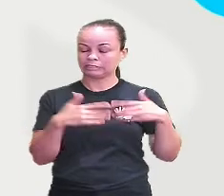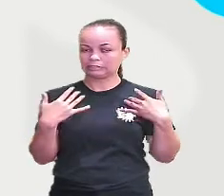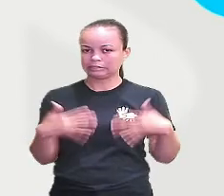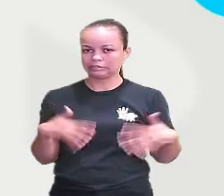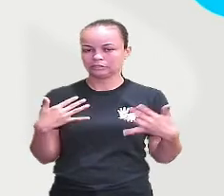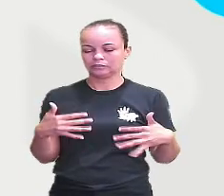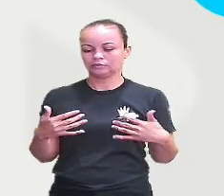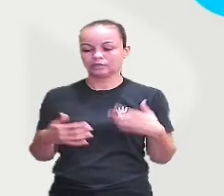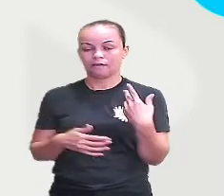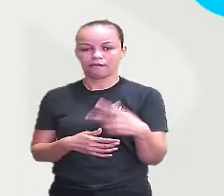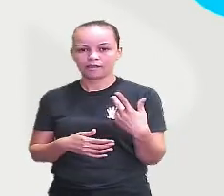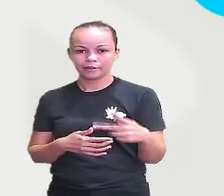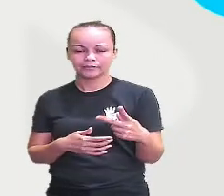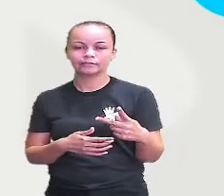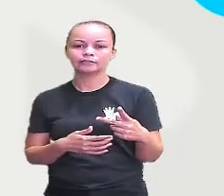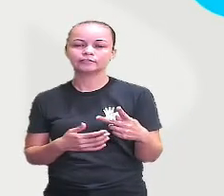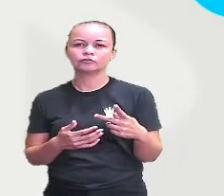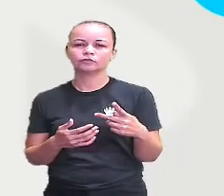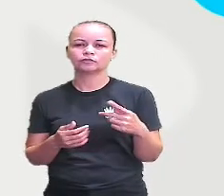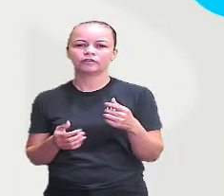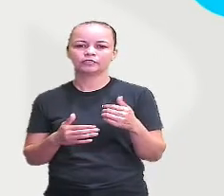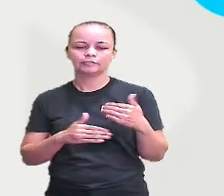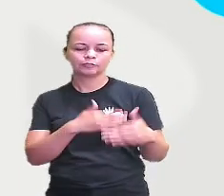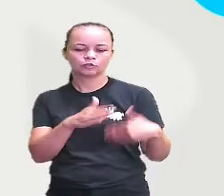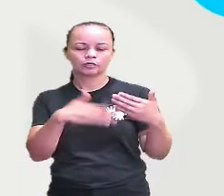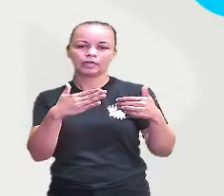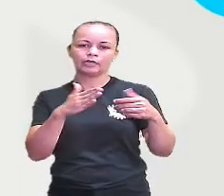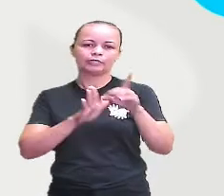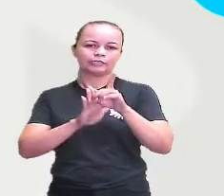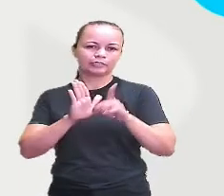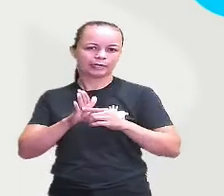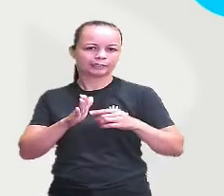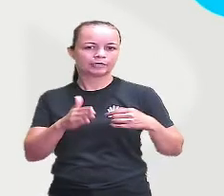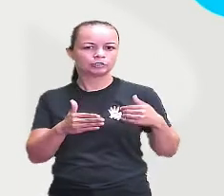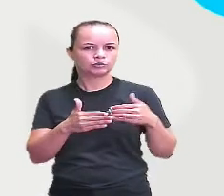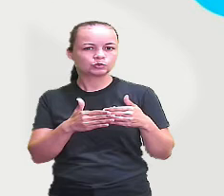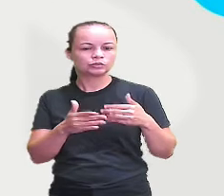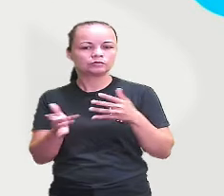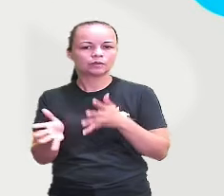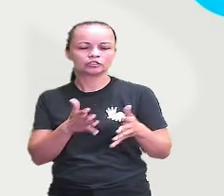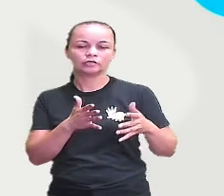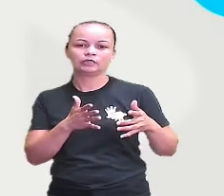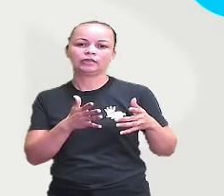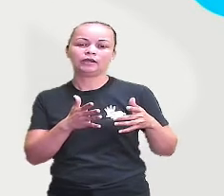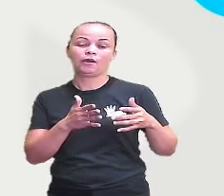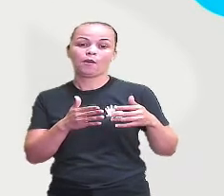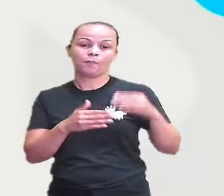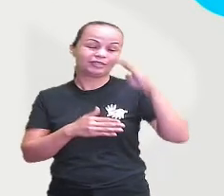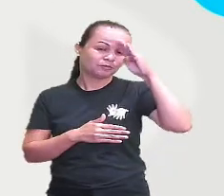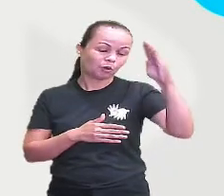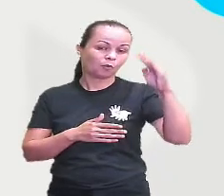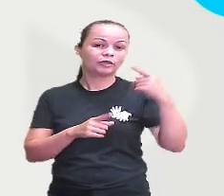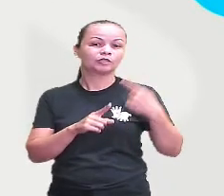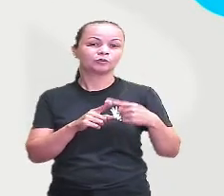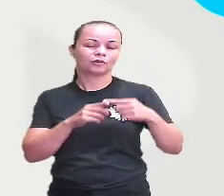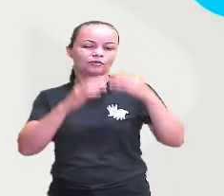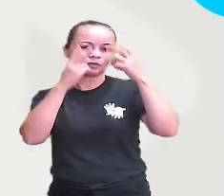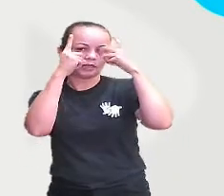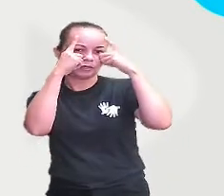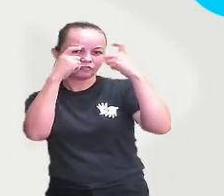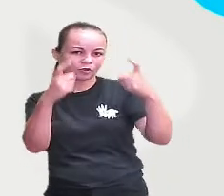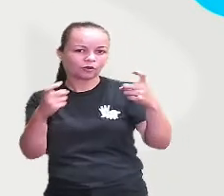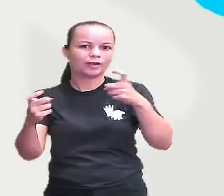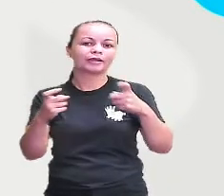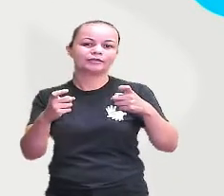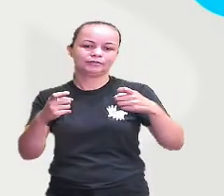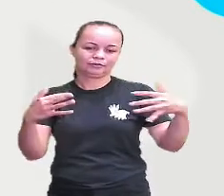Essa situação tem se alterando nas últimas décadas, principalmente em decorrência da violência urbana e da criação de novos